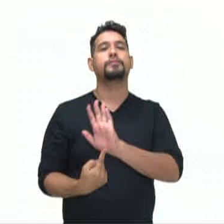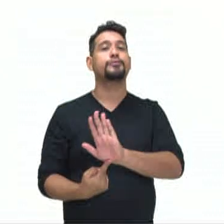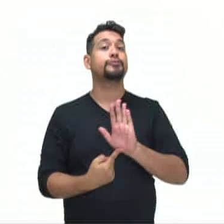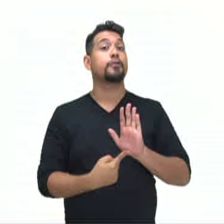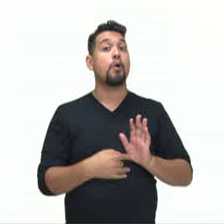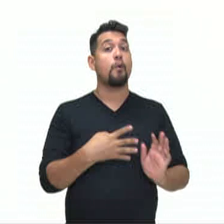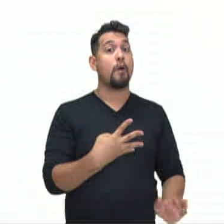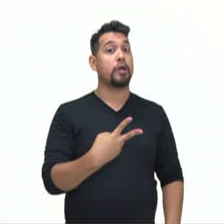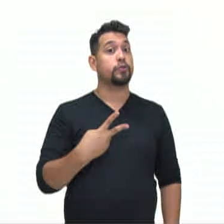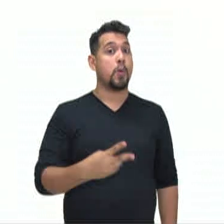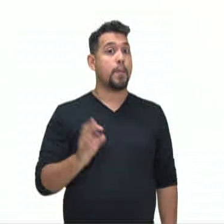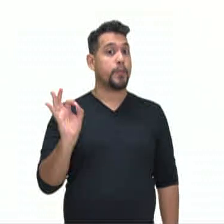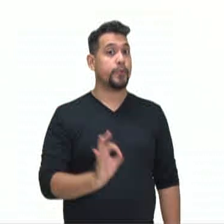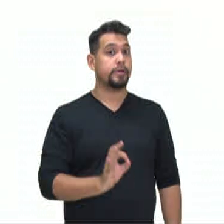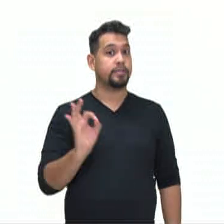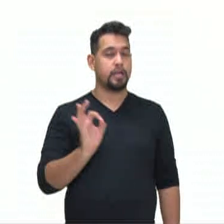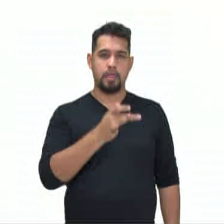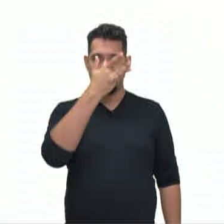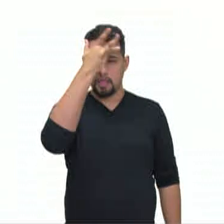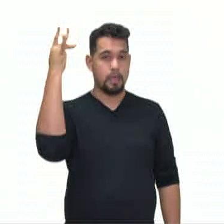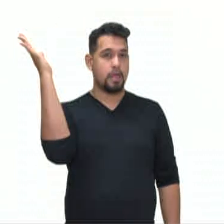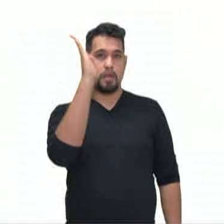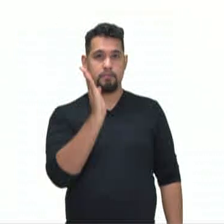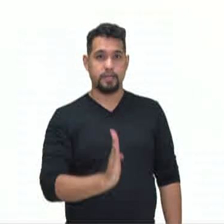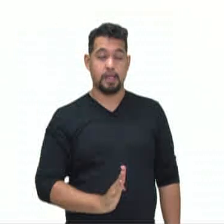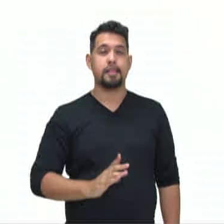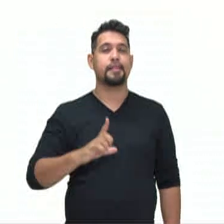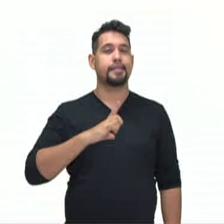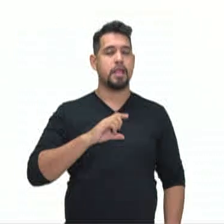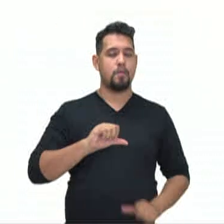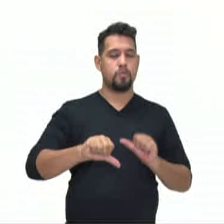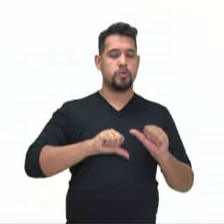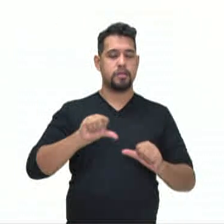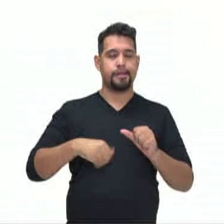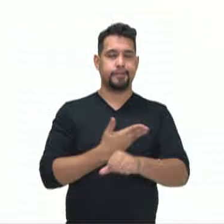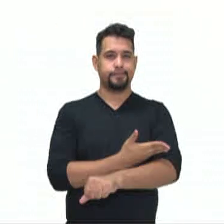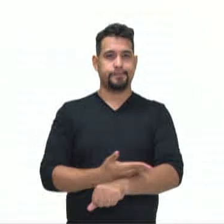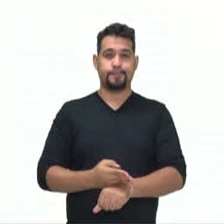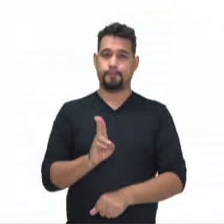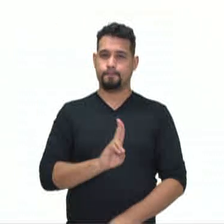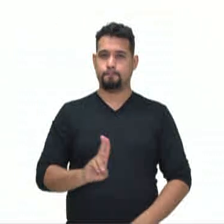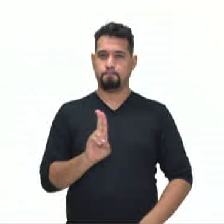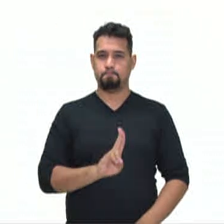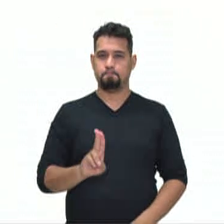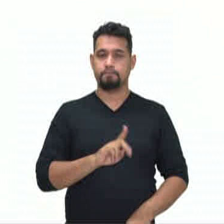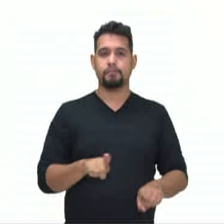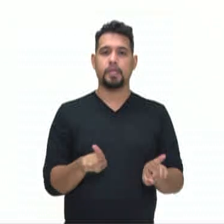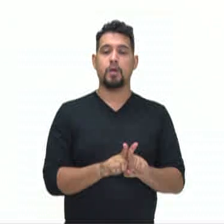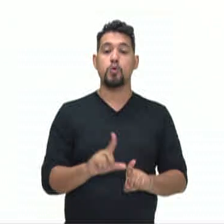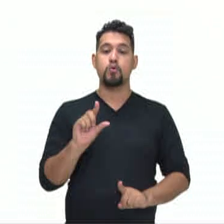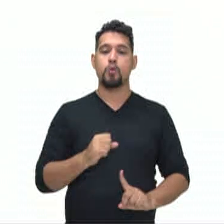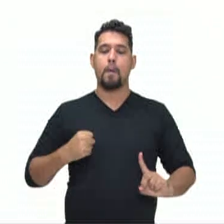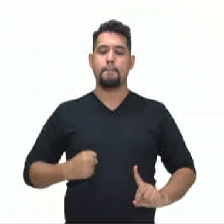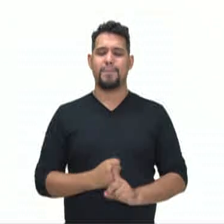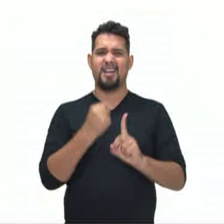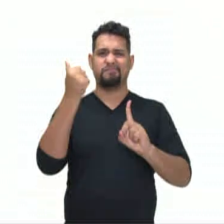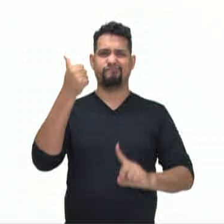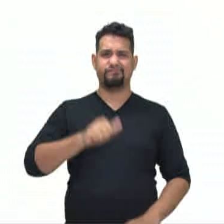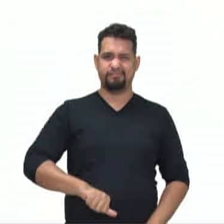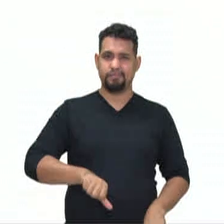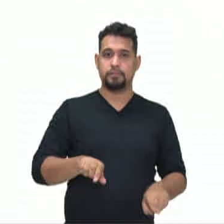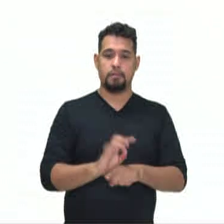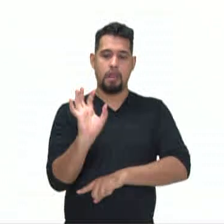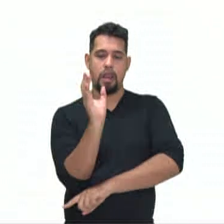de 42% dos brasileiros estão mudando seus hábitos de consumo para reduzir o impacto negativo no